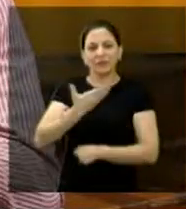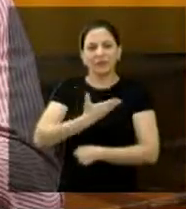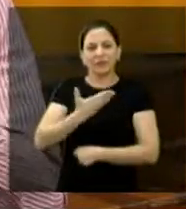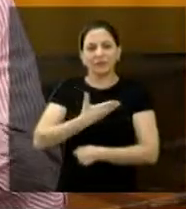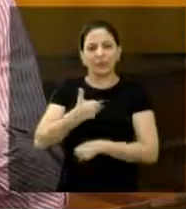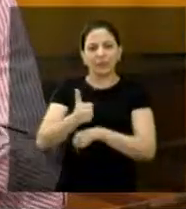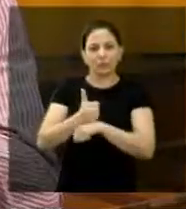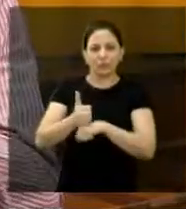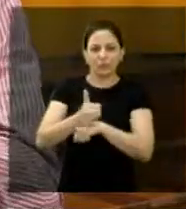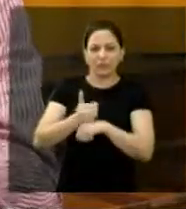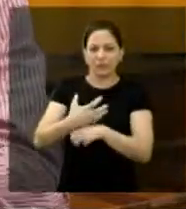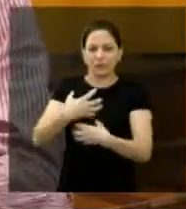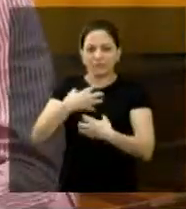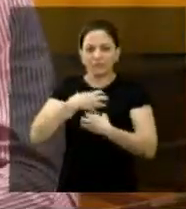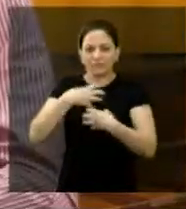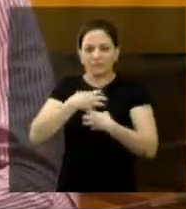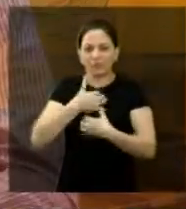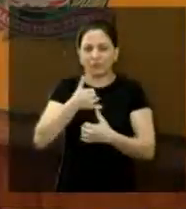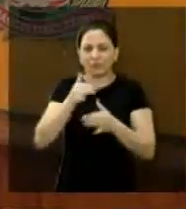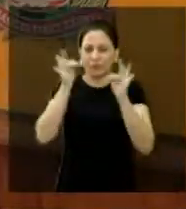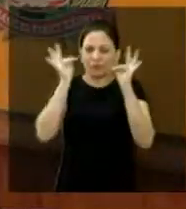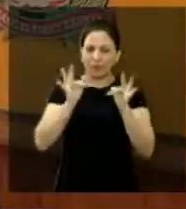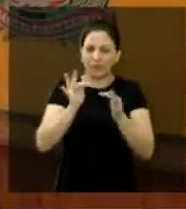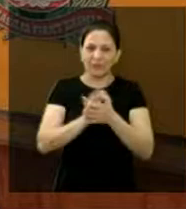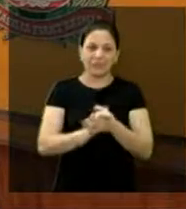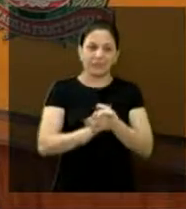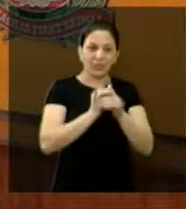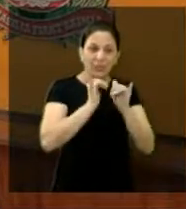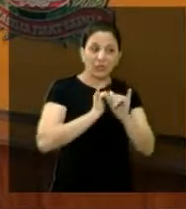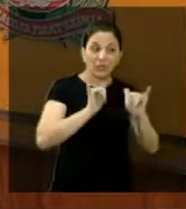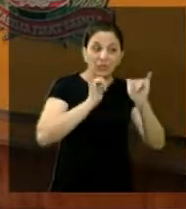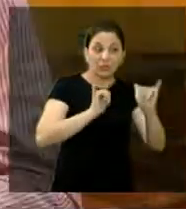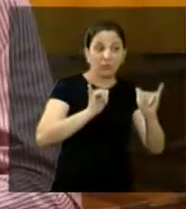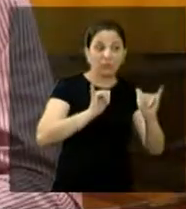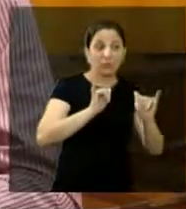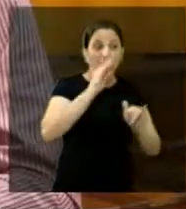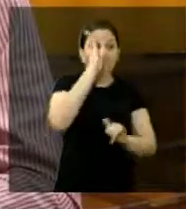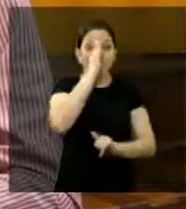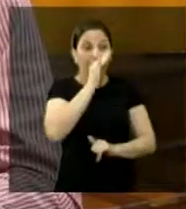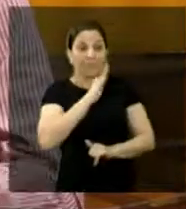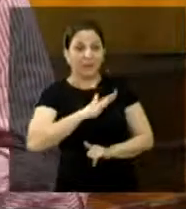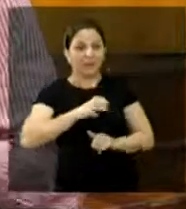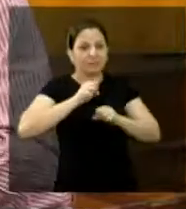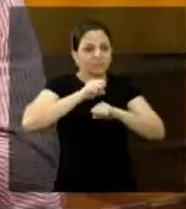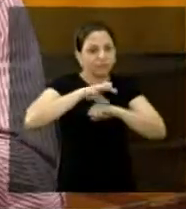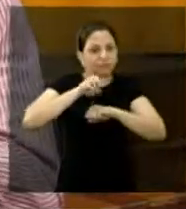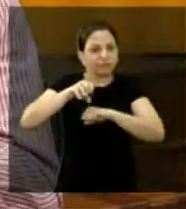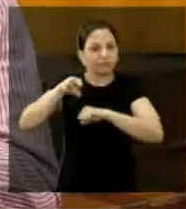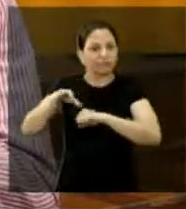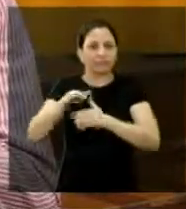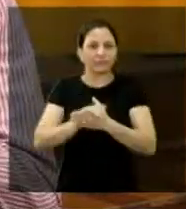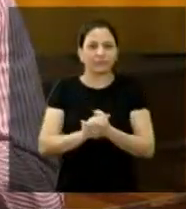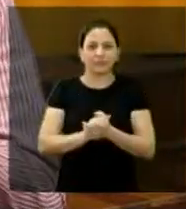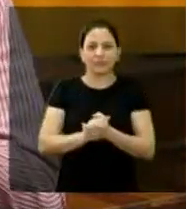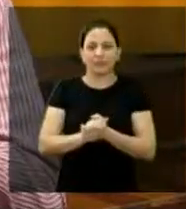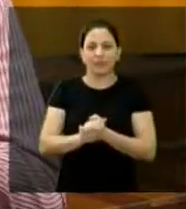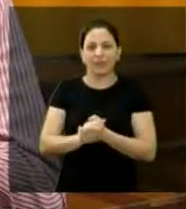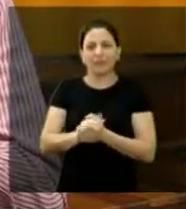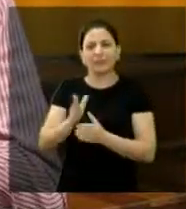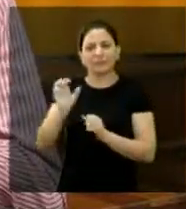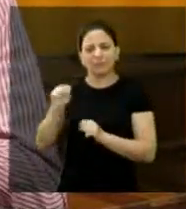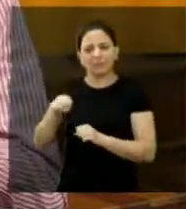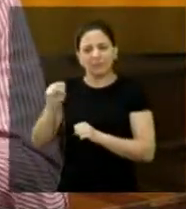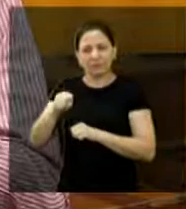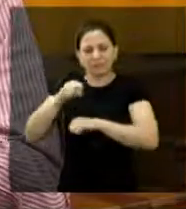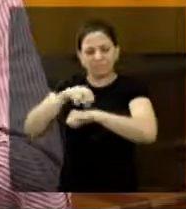meus, e a gente se sentiu muito feliz com isso. Foi notícia nacional, não foi? Foi notícia nacional, Milton Neves, o pessoal